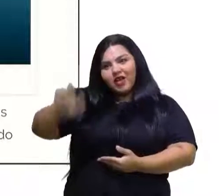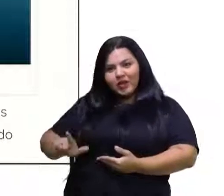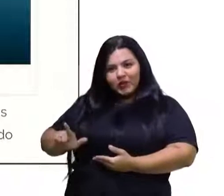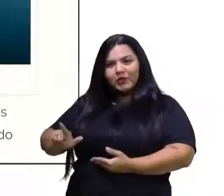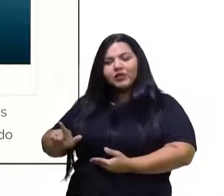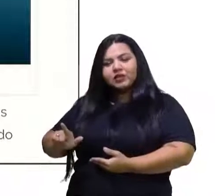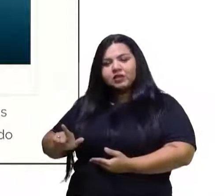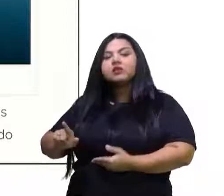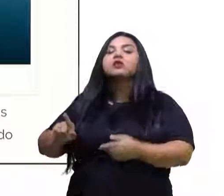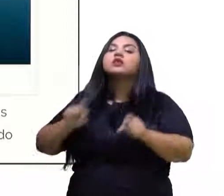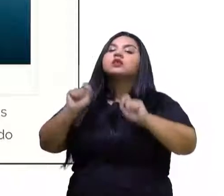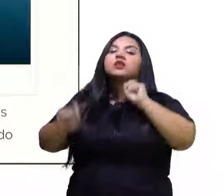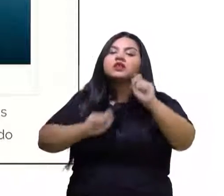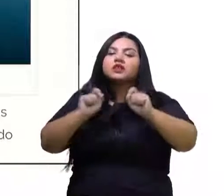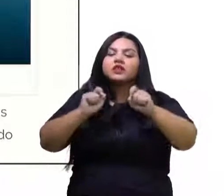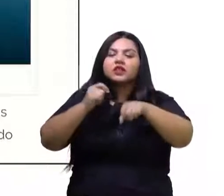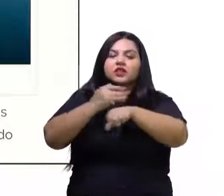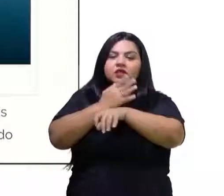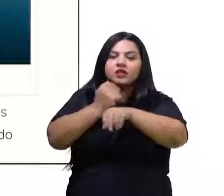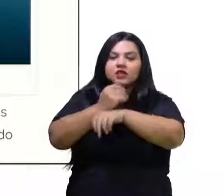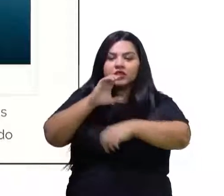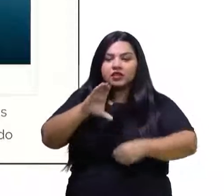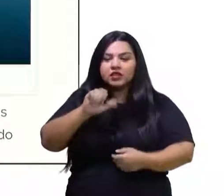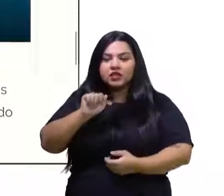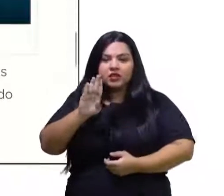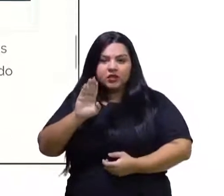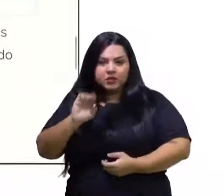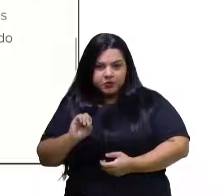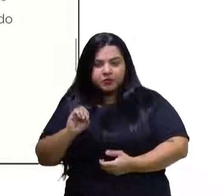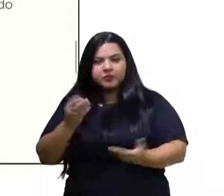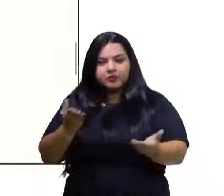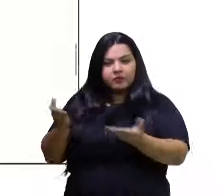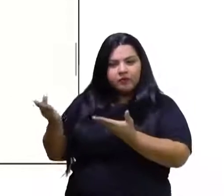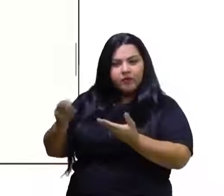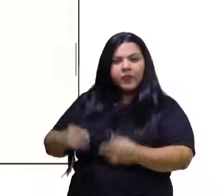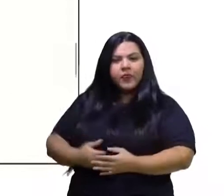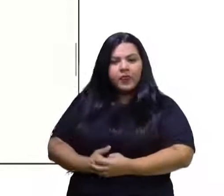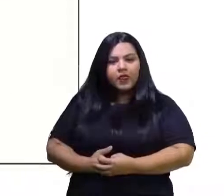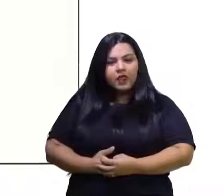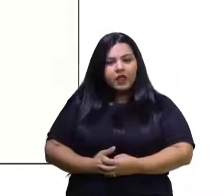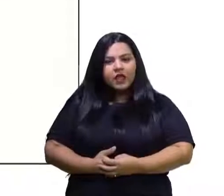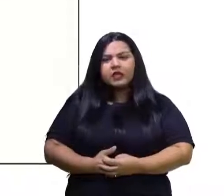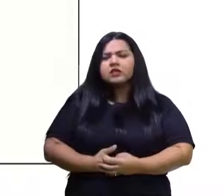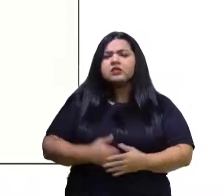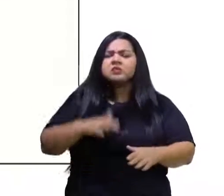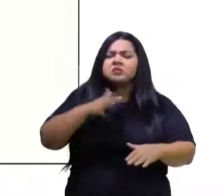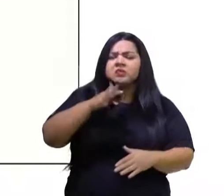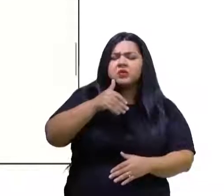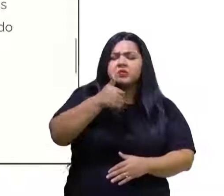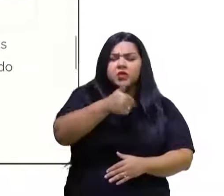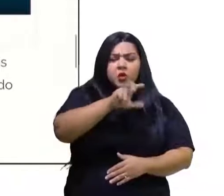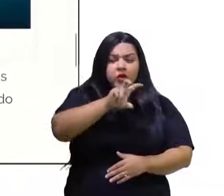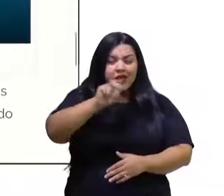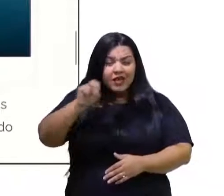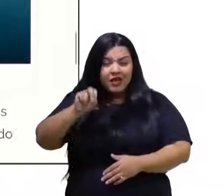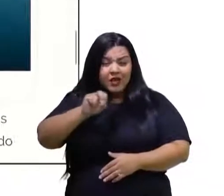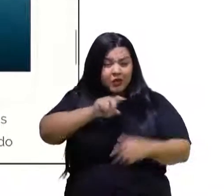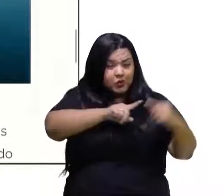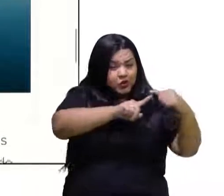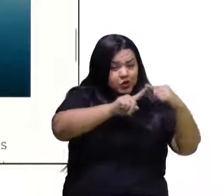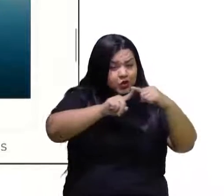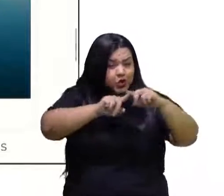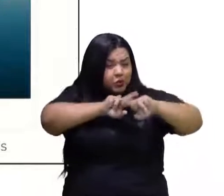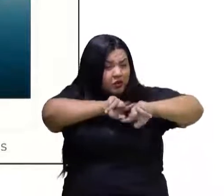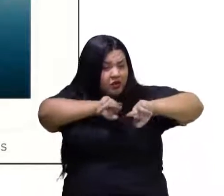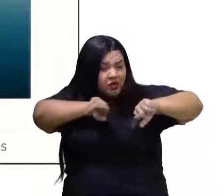olha só, e fica na cidade do Cabo, com cerca, olha só, de 1.500 espécies diferentes. Então,